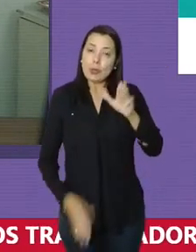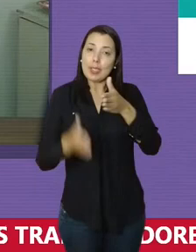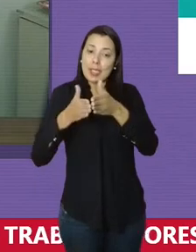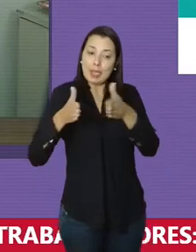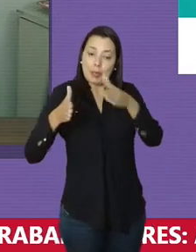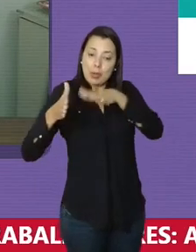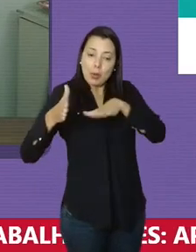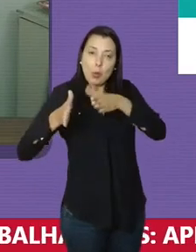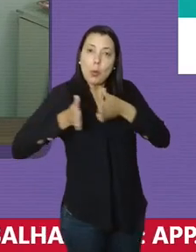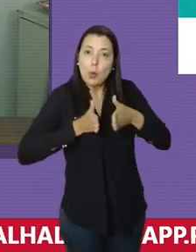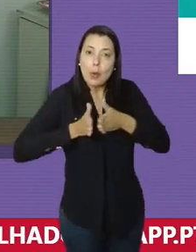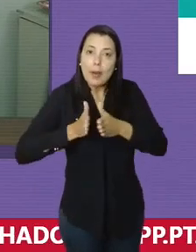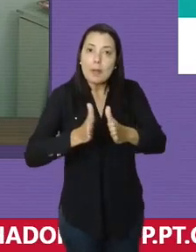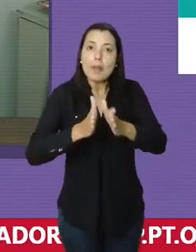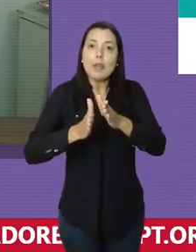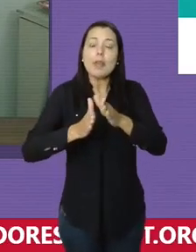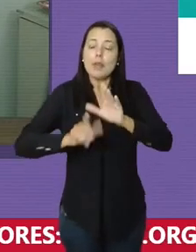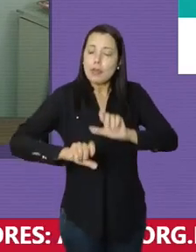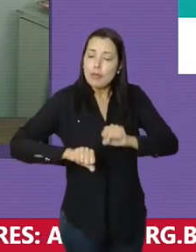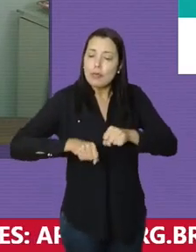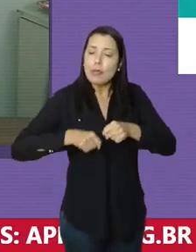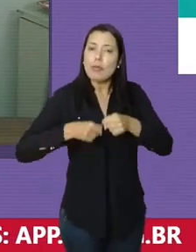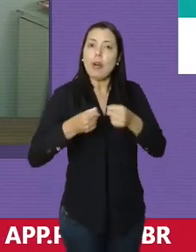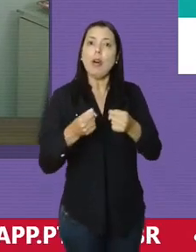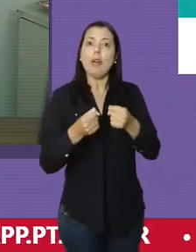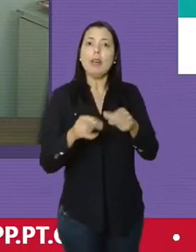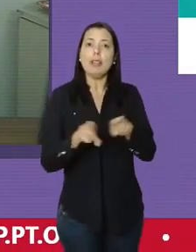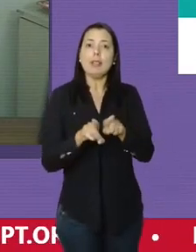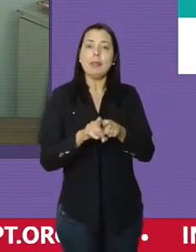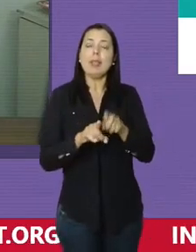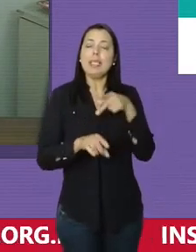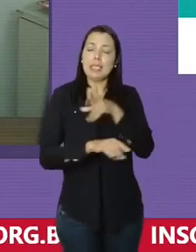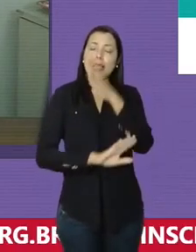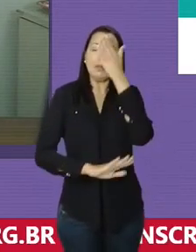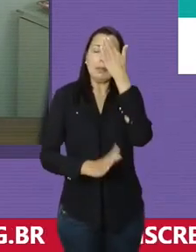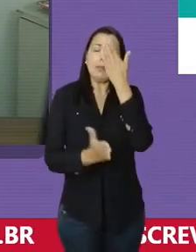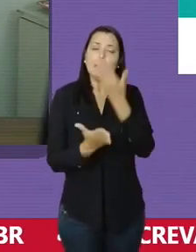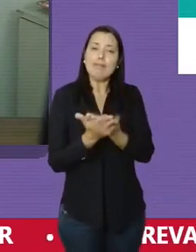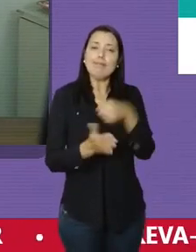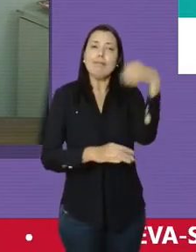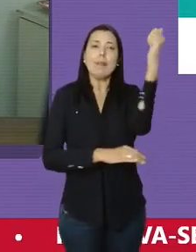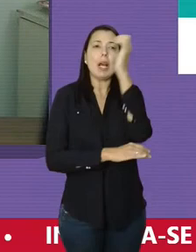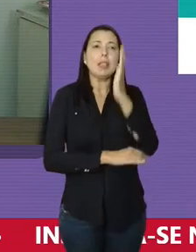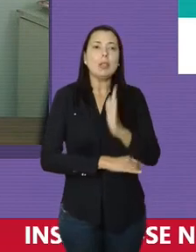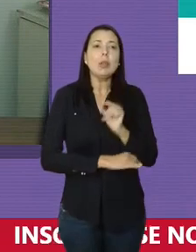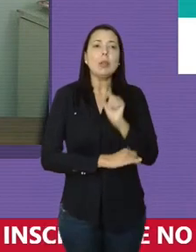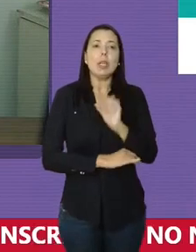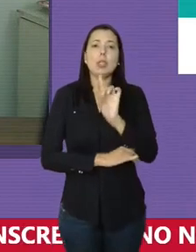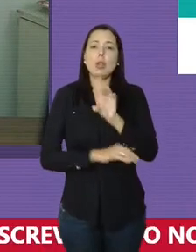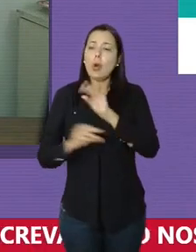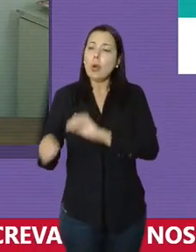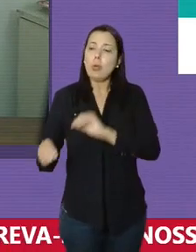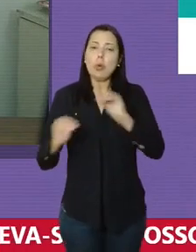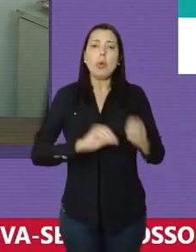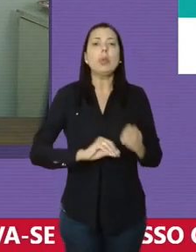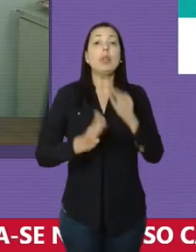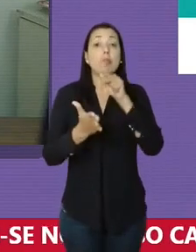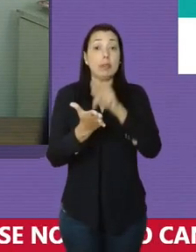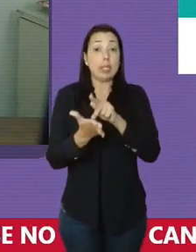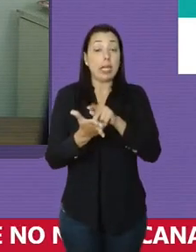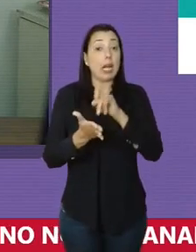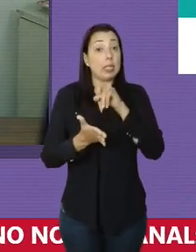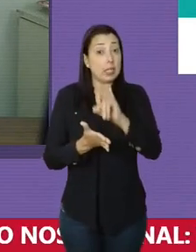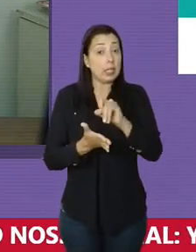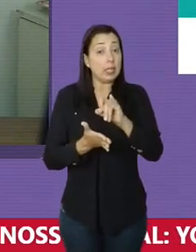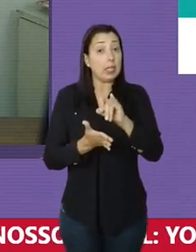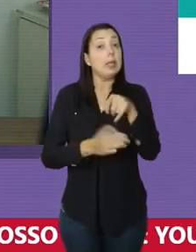abriu esse caminho e o fortaleceu. Nós sempre acreditamos que o Brasil só mudaria de verdade se